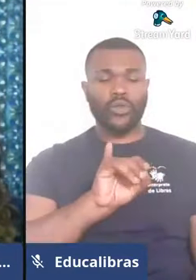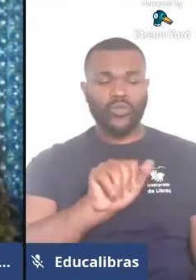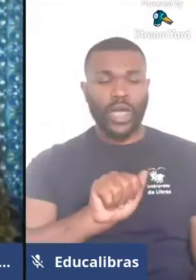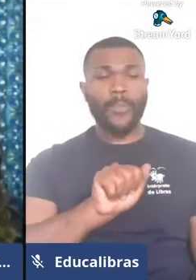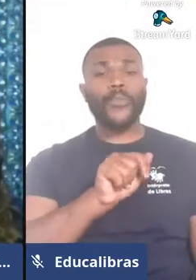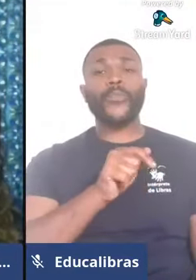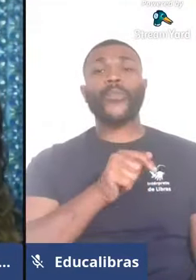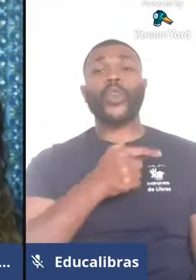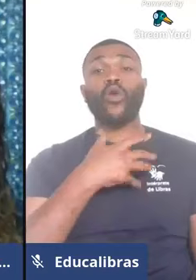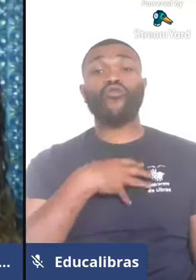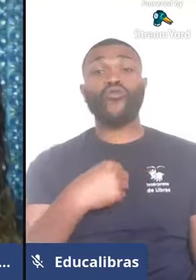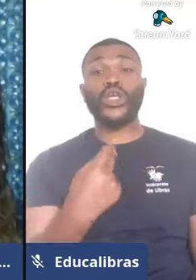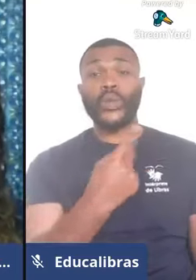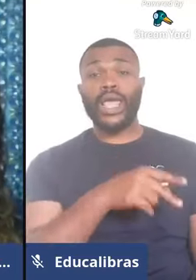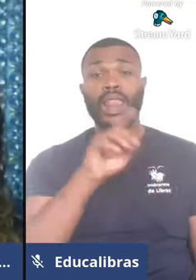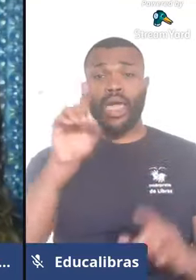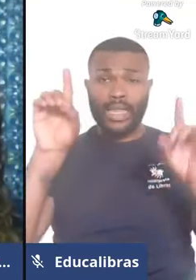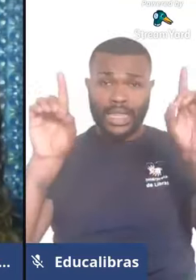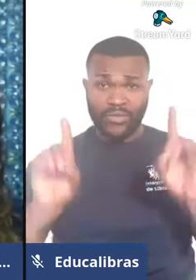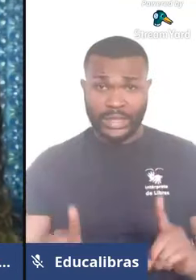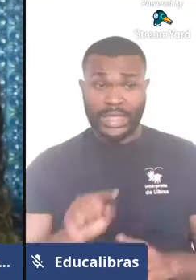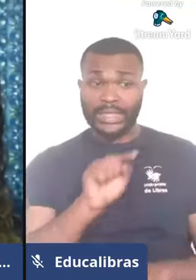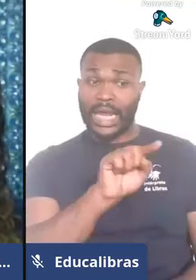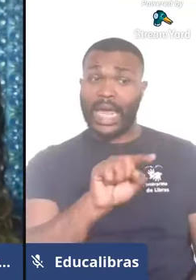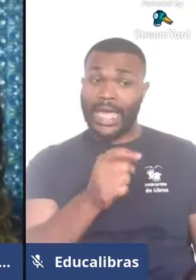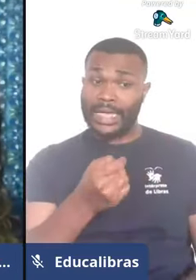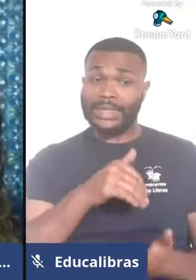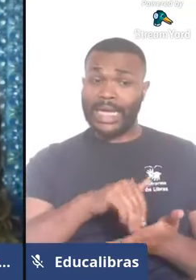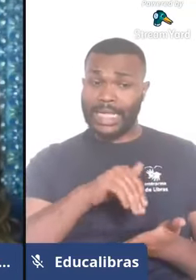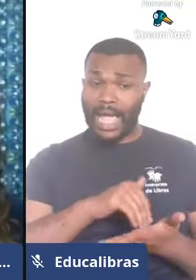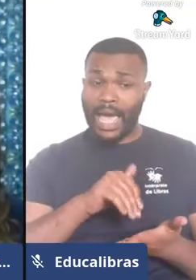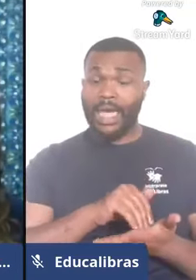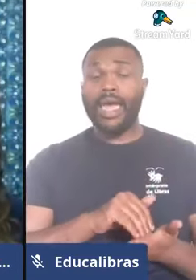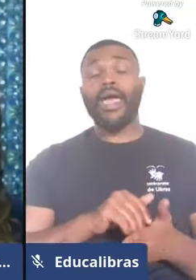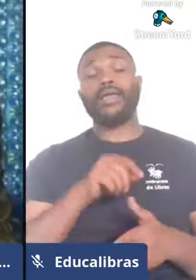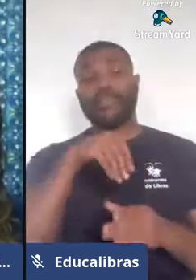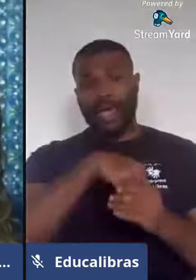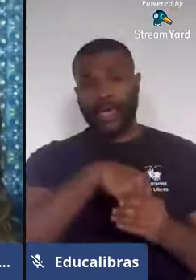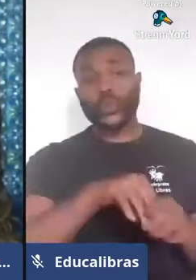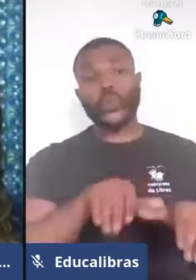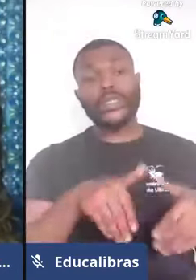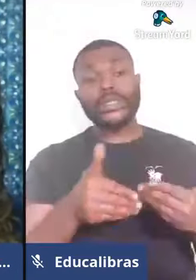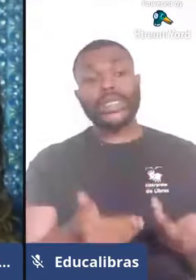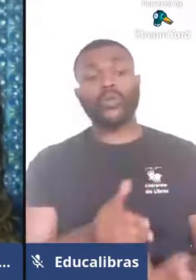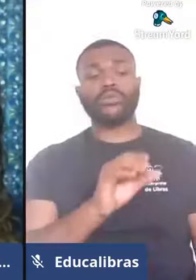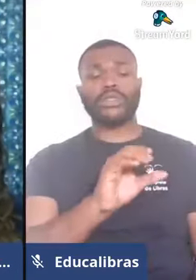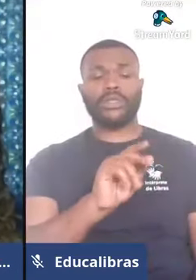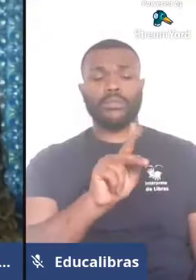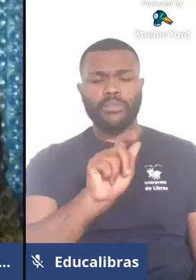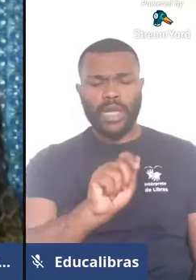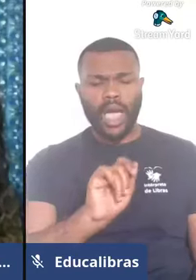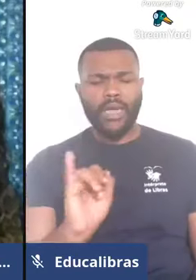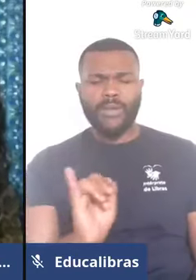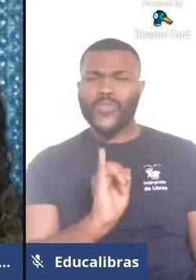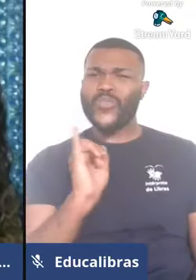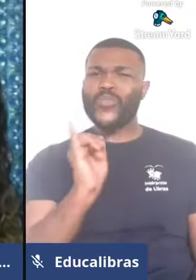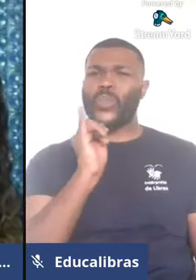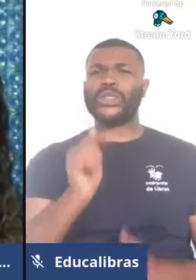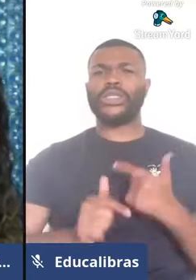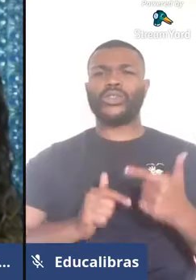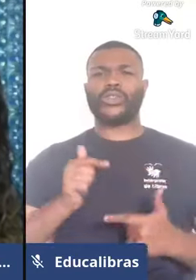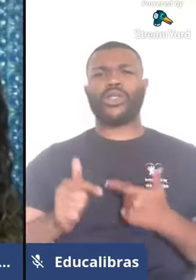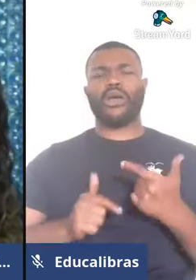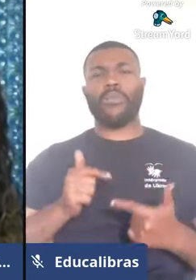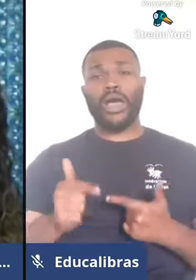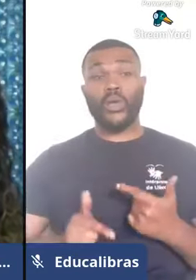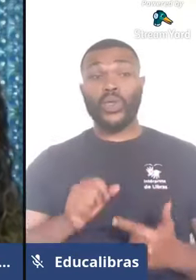também, muito engajada. Enfim, a CPA foi fundamental assim para o trabalho que a gente começou a realizar. Eu não sei se para eles foi fácil